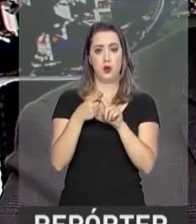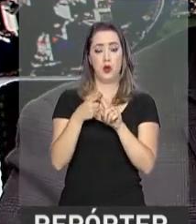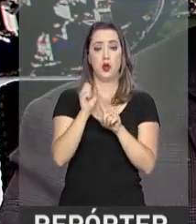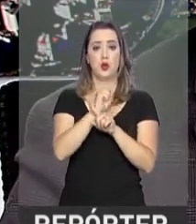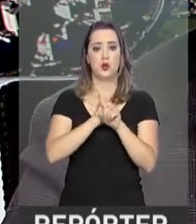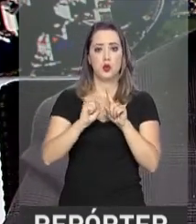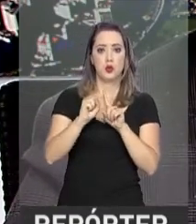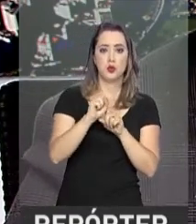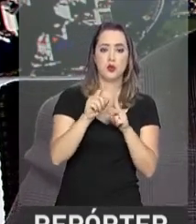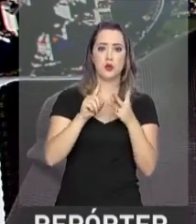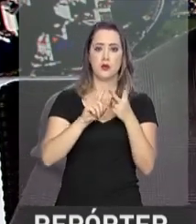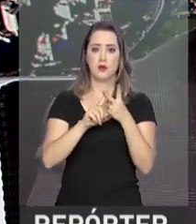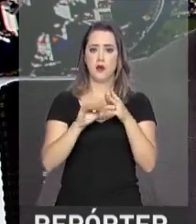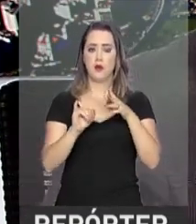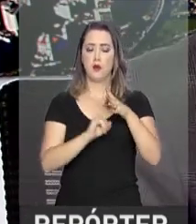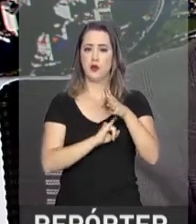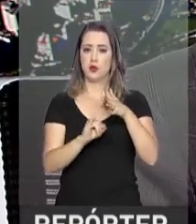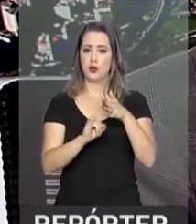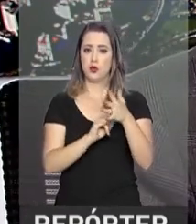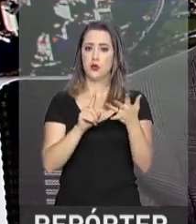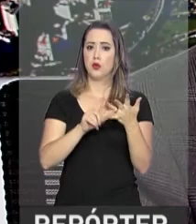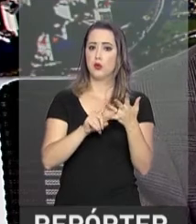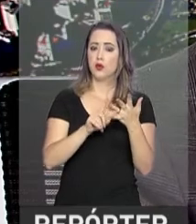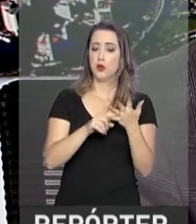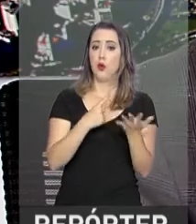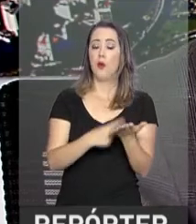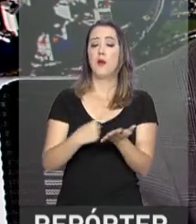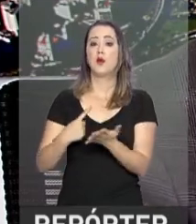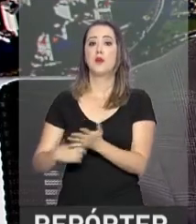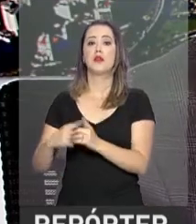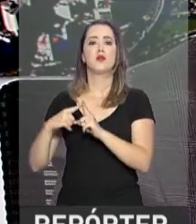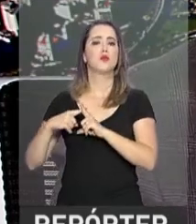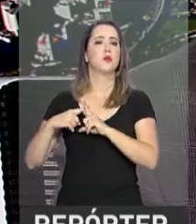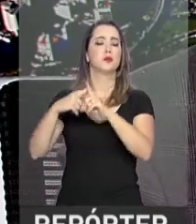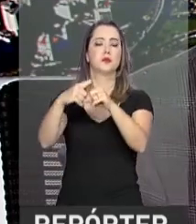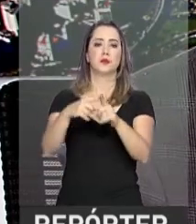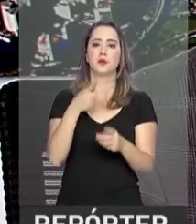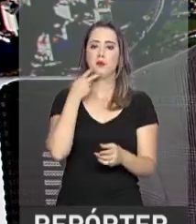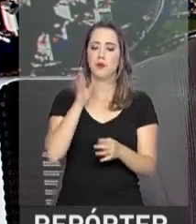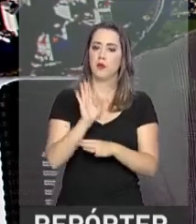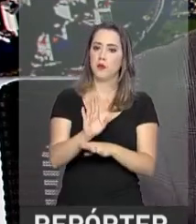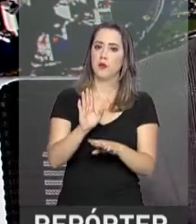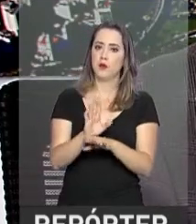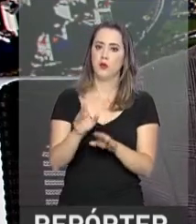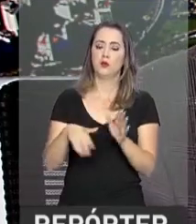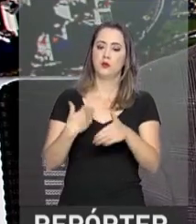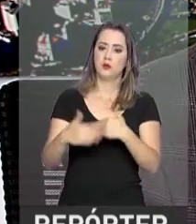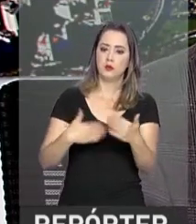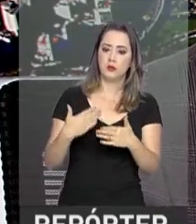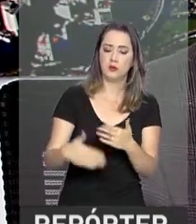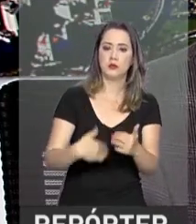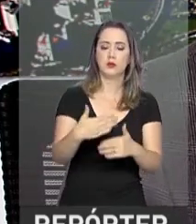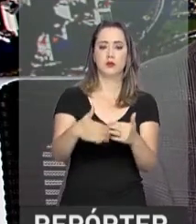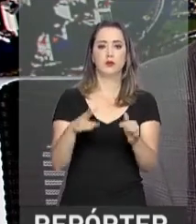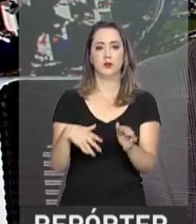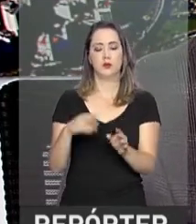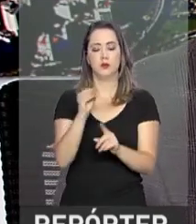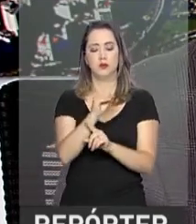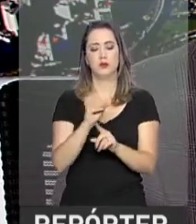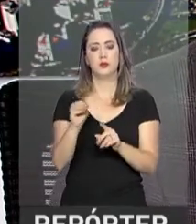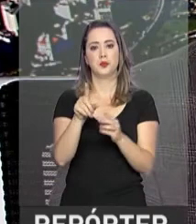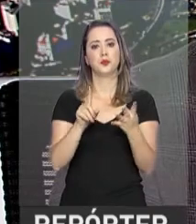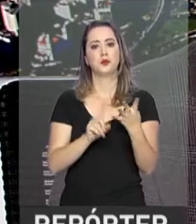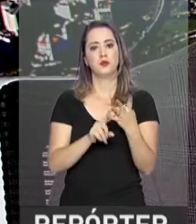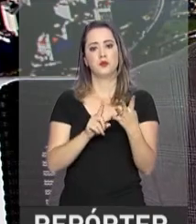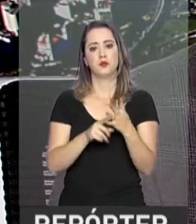articulação institucional agenda positiva com ações afirmativas de apoio ao desenvolvimento sustentável mas também